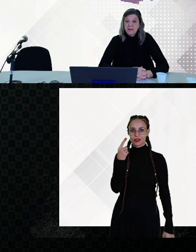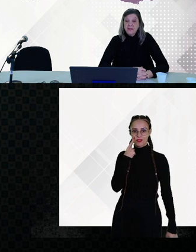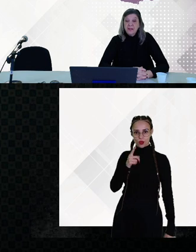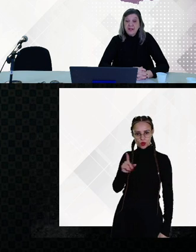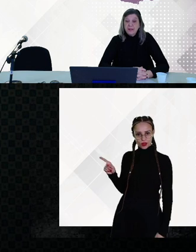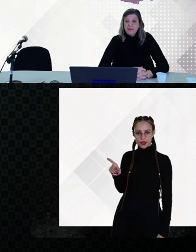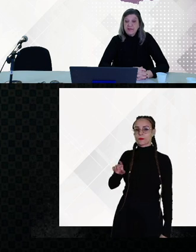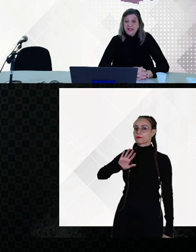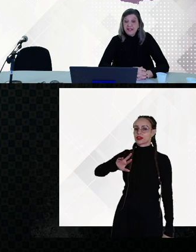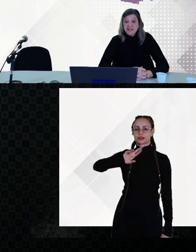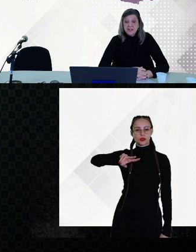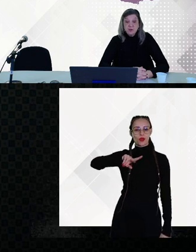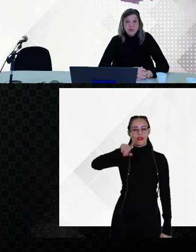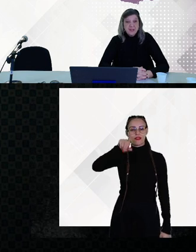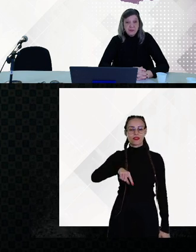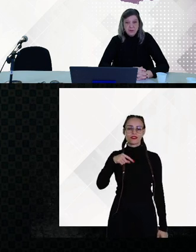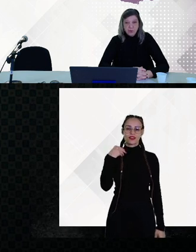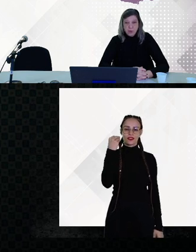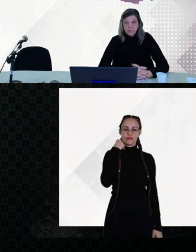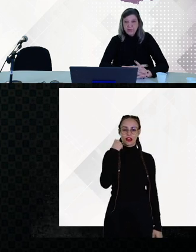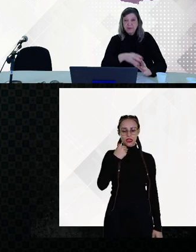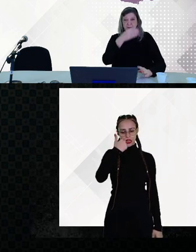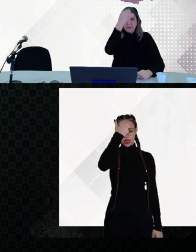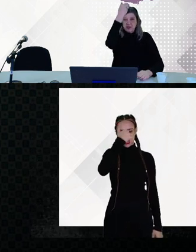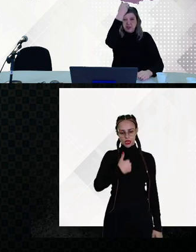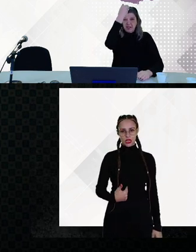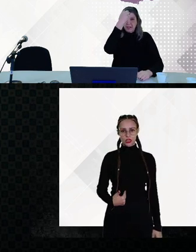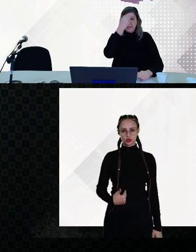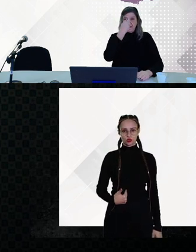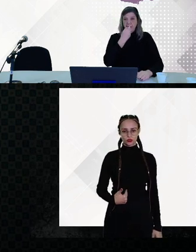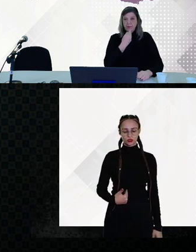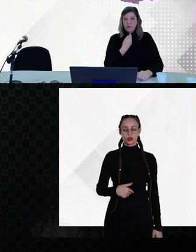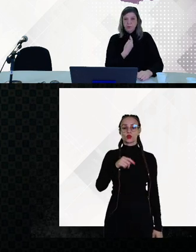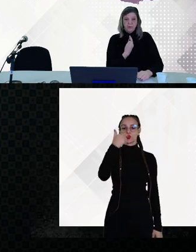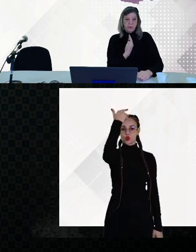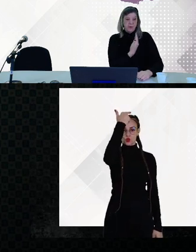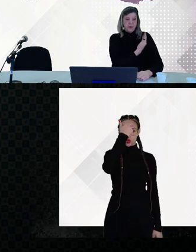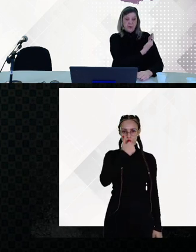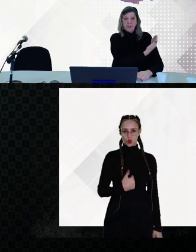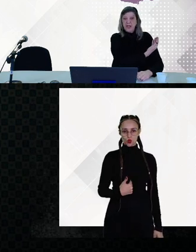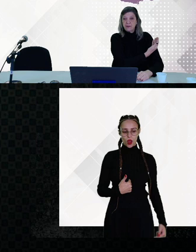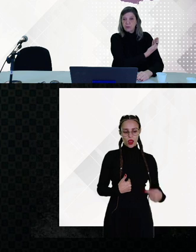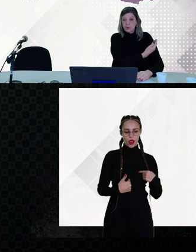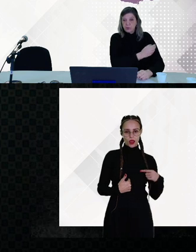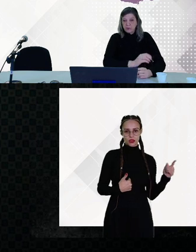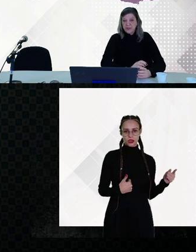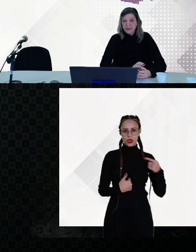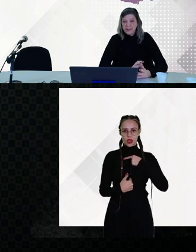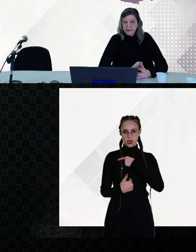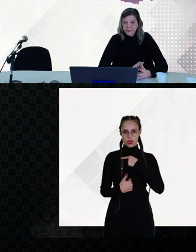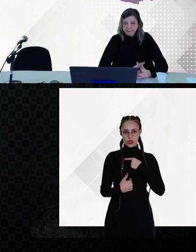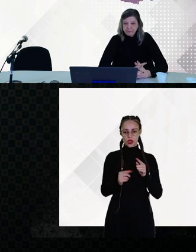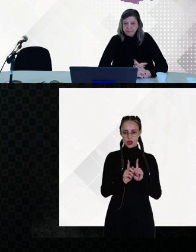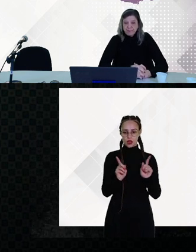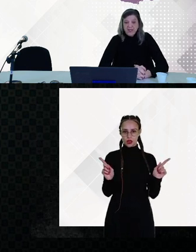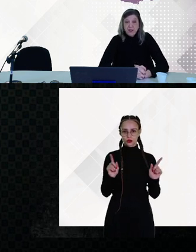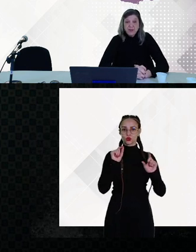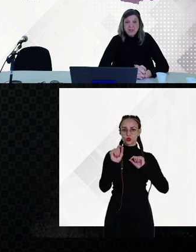essa, é uma fraqueza de um dos lados do corpo, então hemiplegia é um lado do corpo